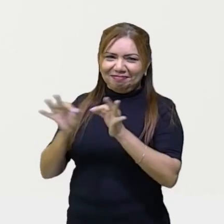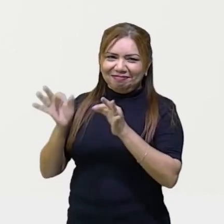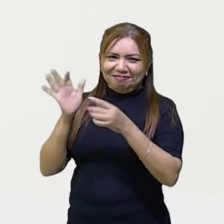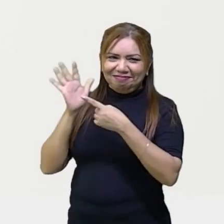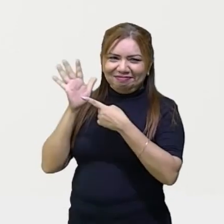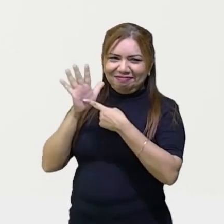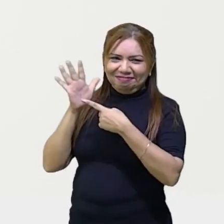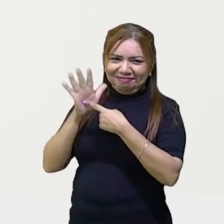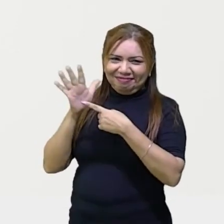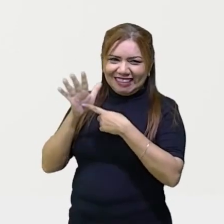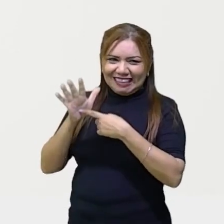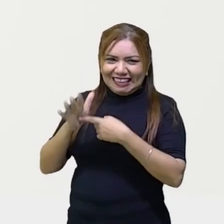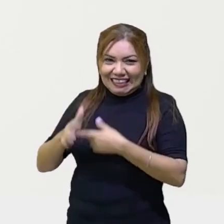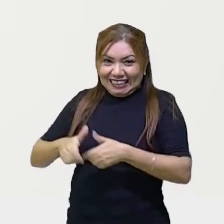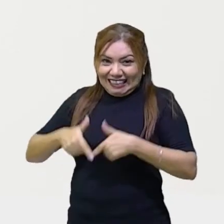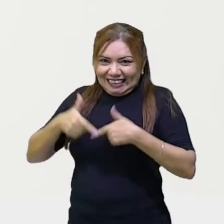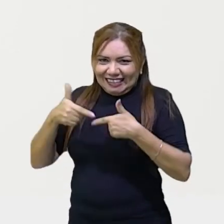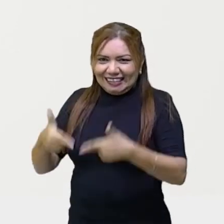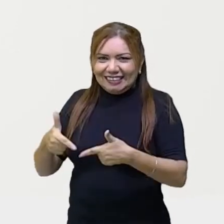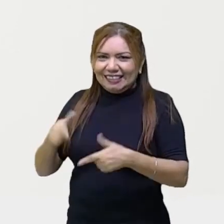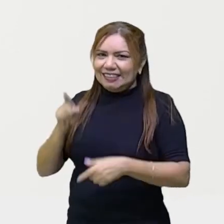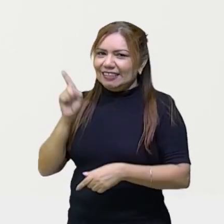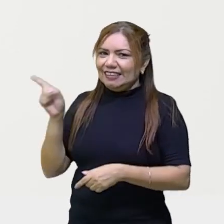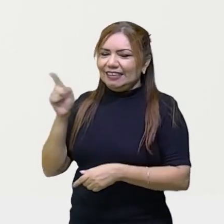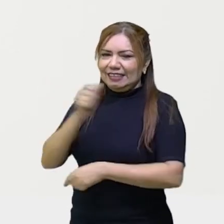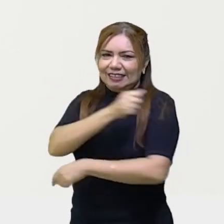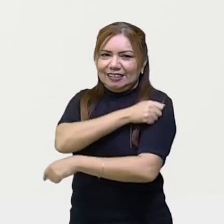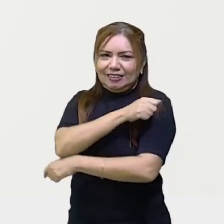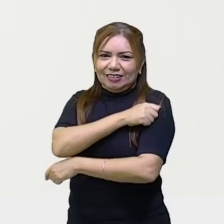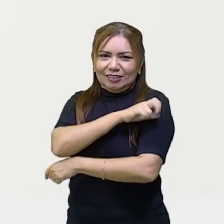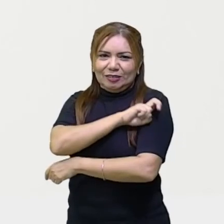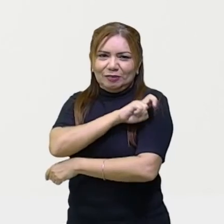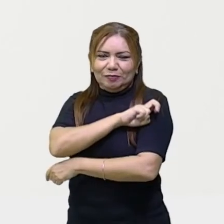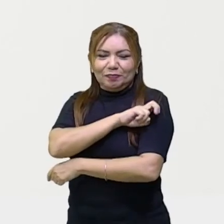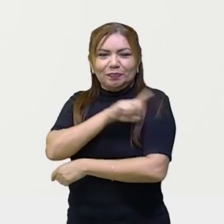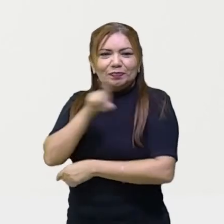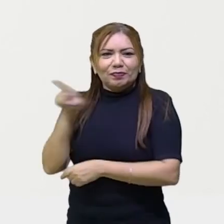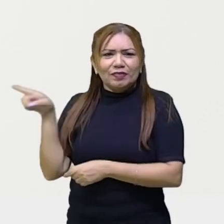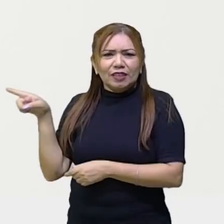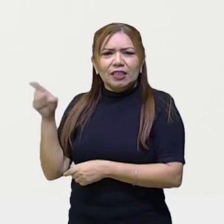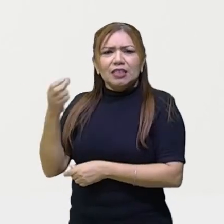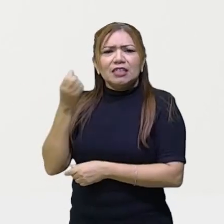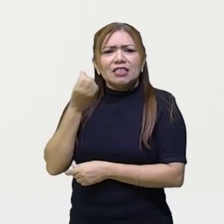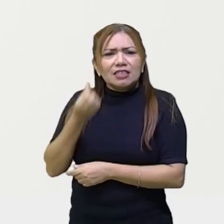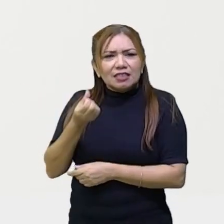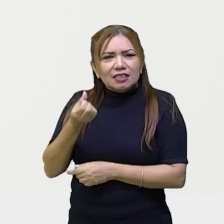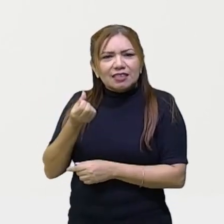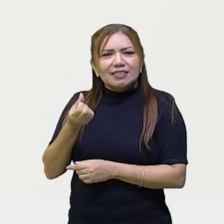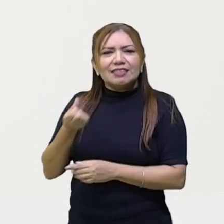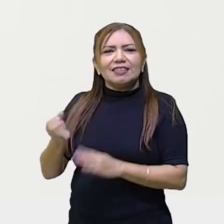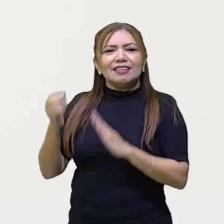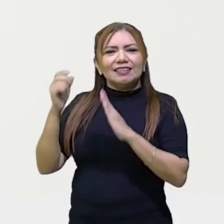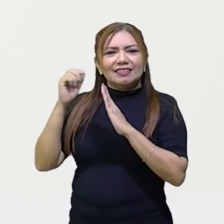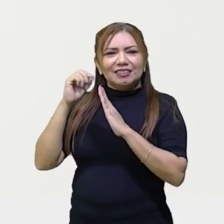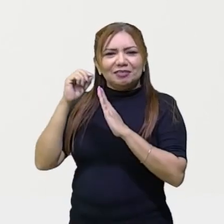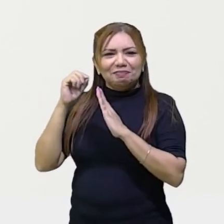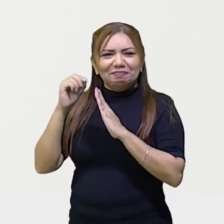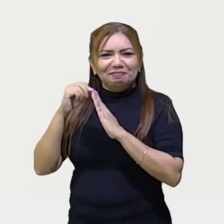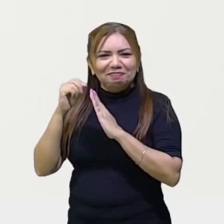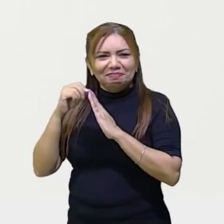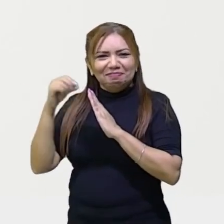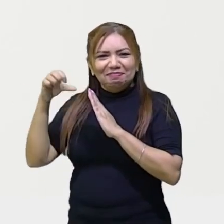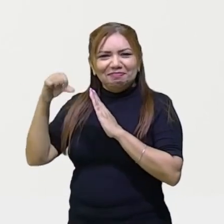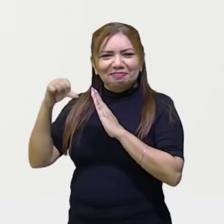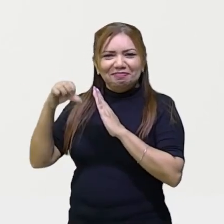para os alunos do 5º ano esse poliedro possui 6 vértices 9 arestas é